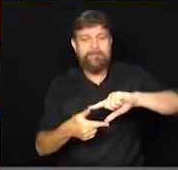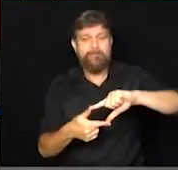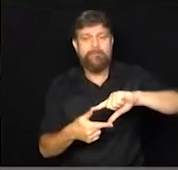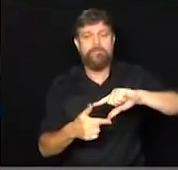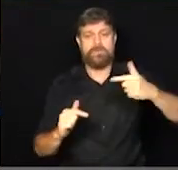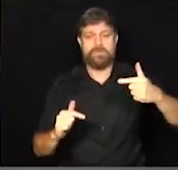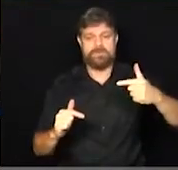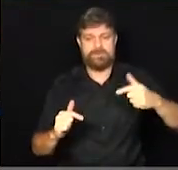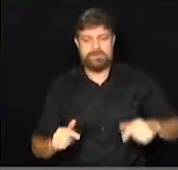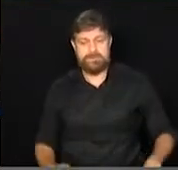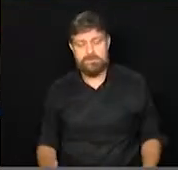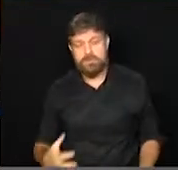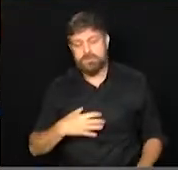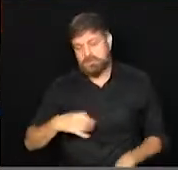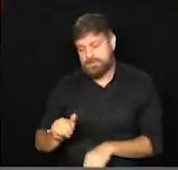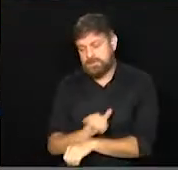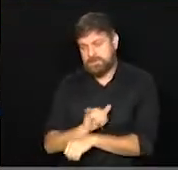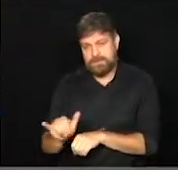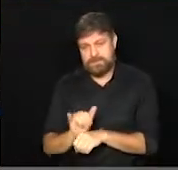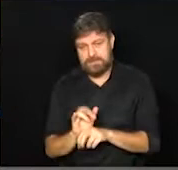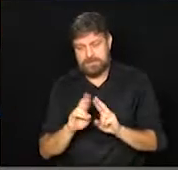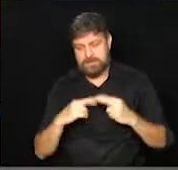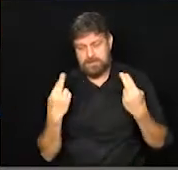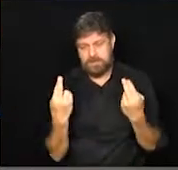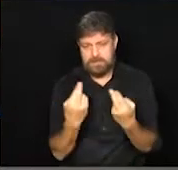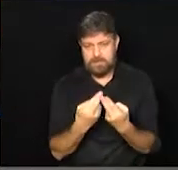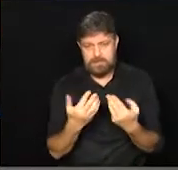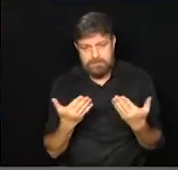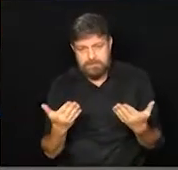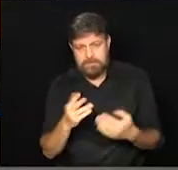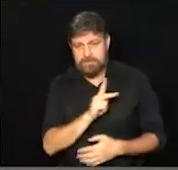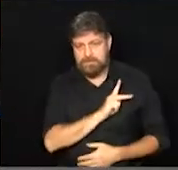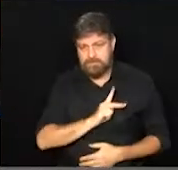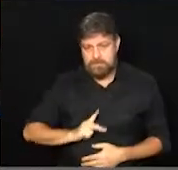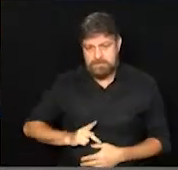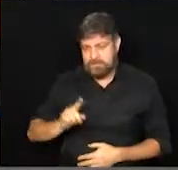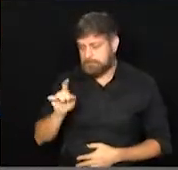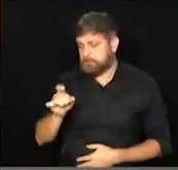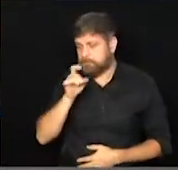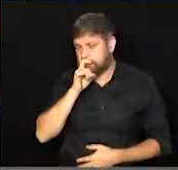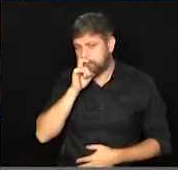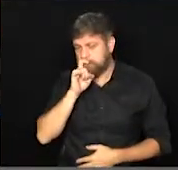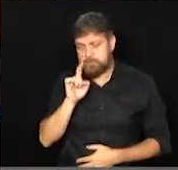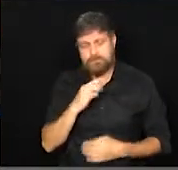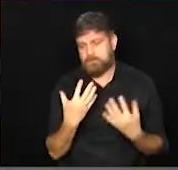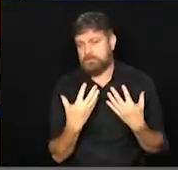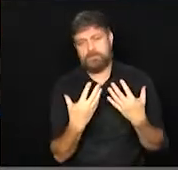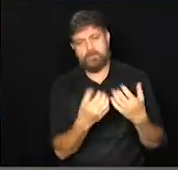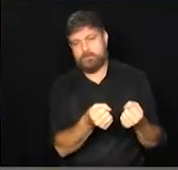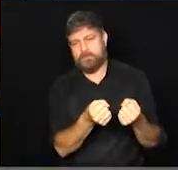do seu funcionamento. Mas a presidência da Casa, o vereador Zé Carlos, não aceitou a